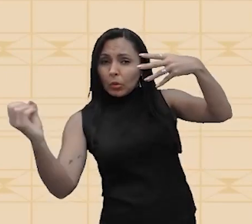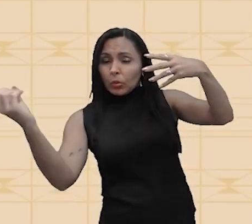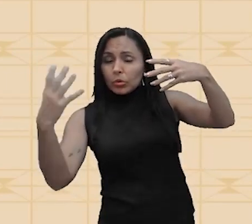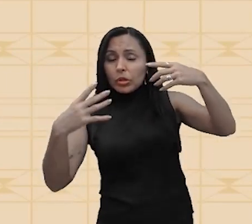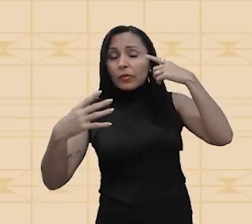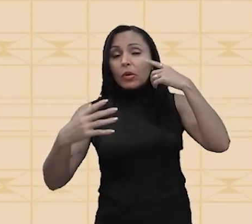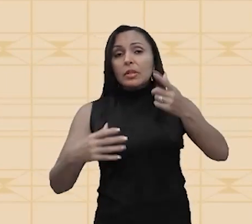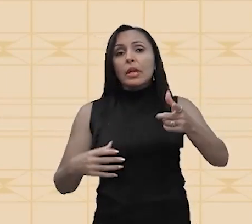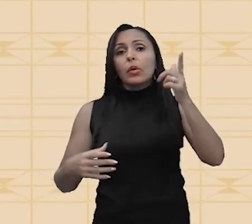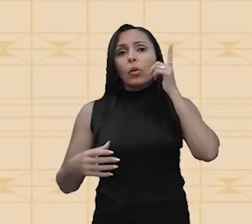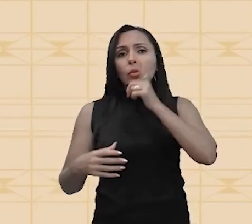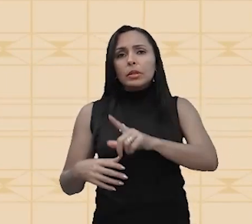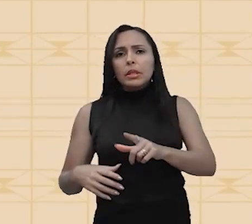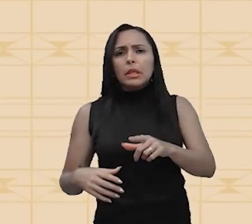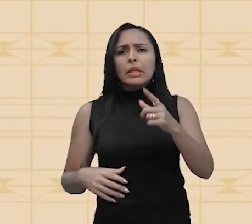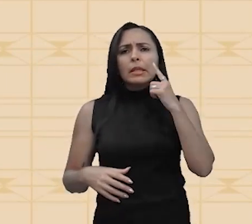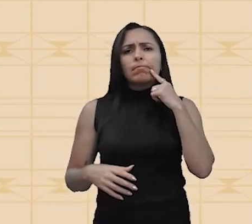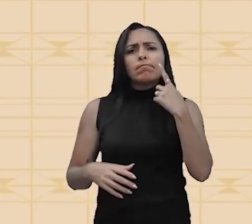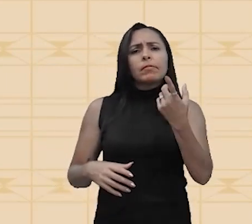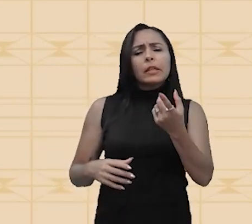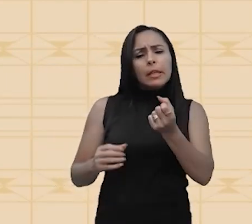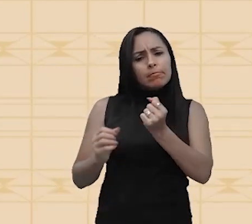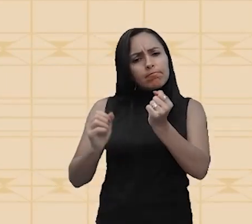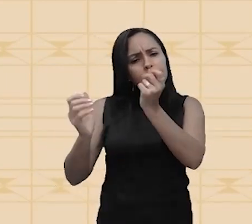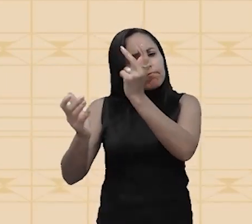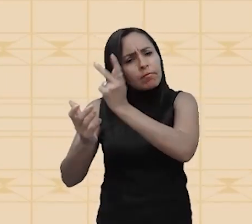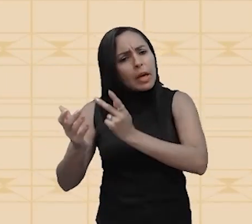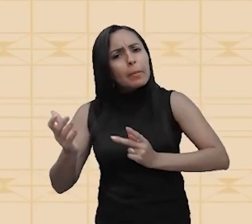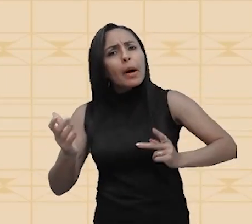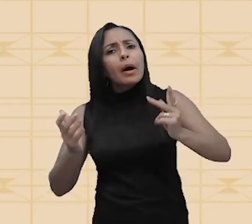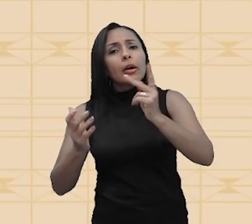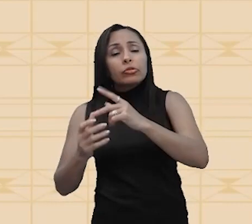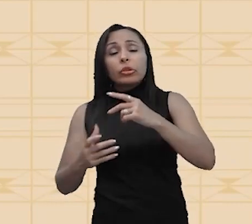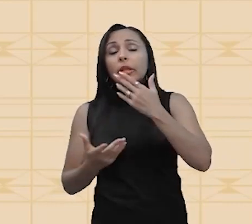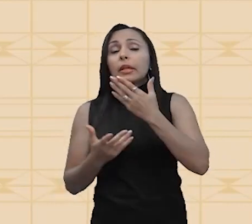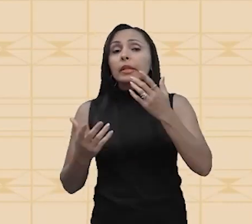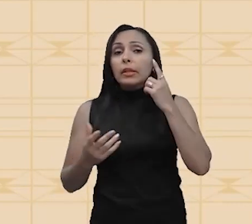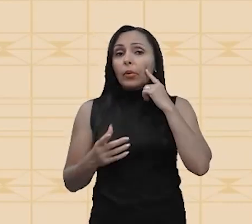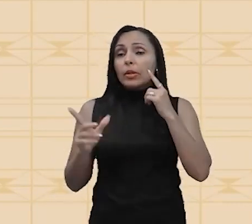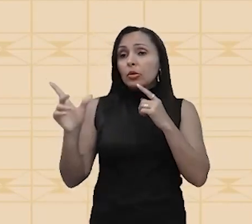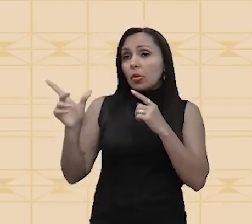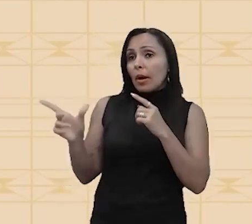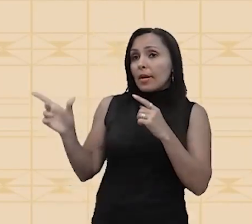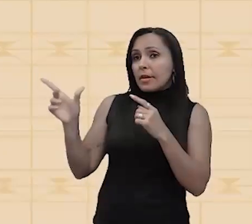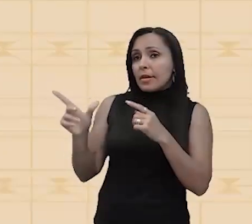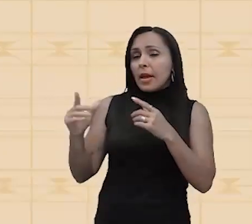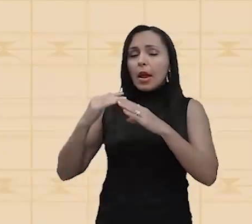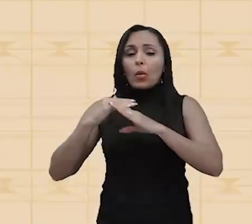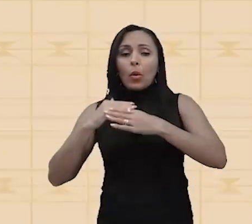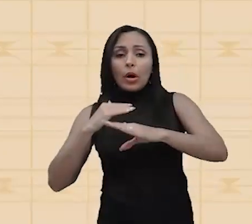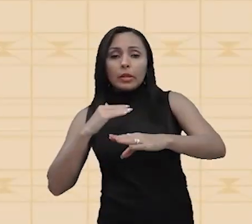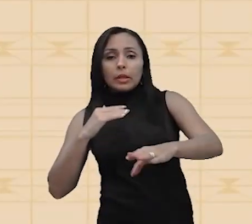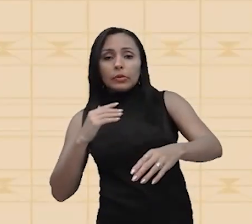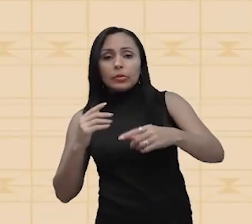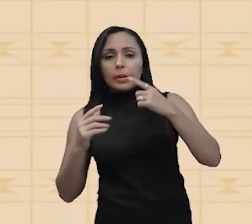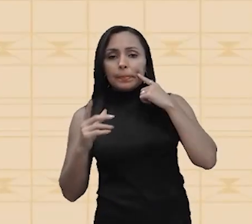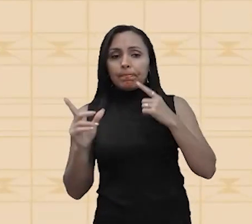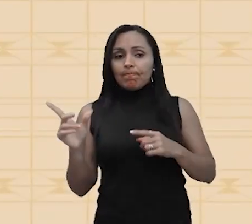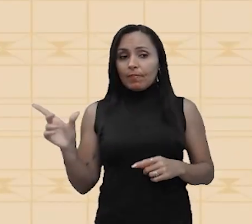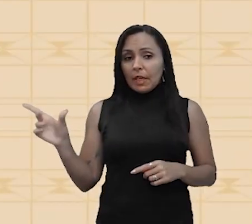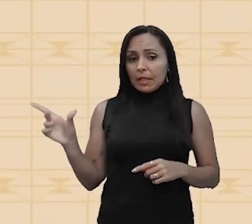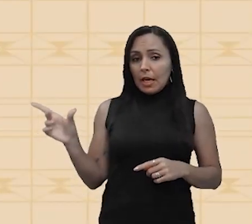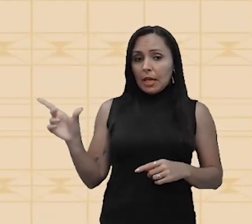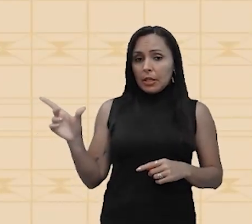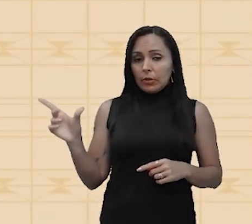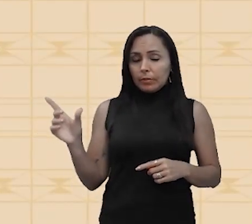ter nitidez da imagem. Então a polarização é um fenômeno em que a onda, ao passar por uma parede, ela vai ter